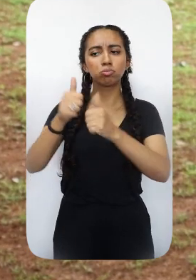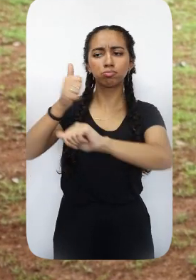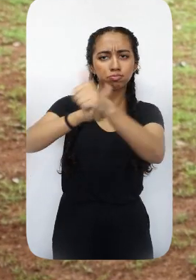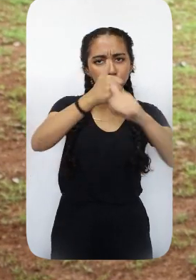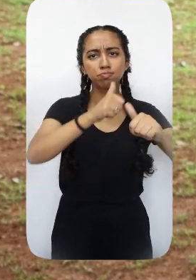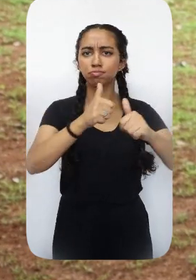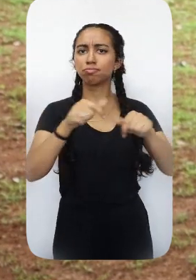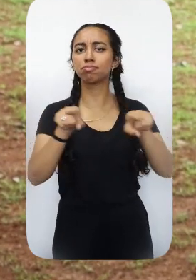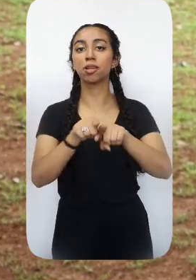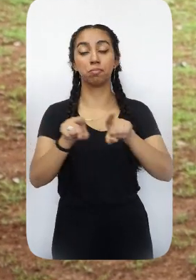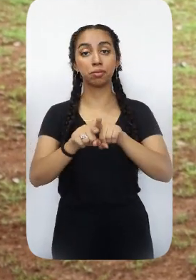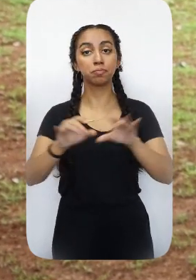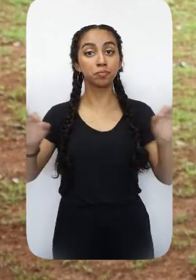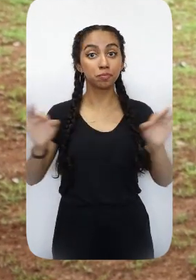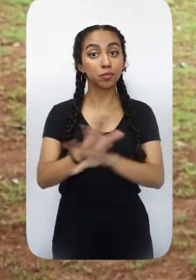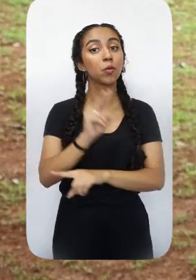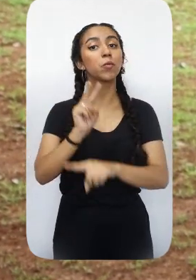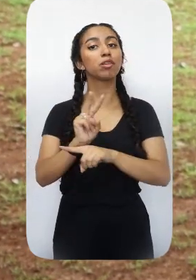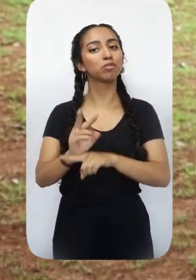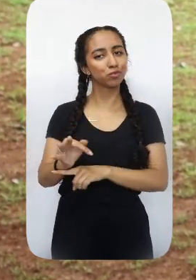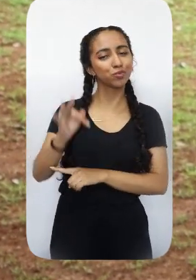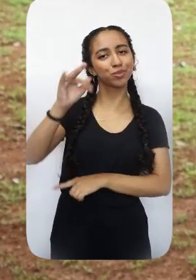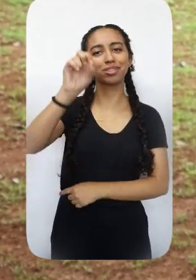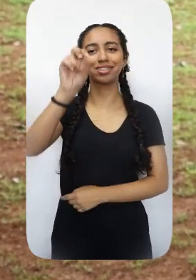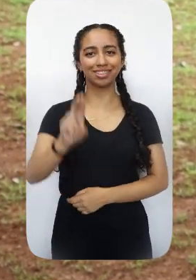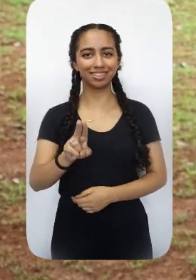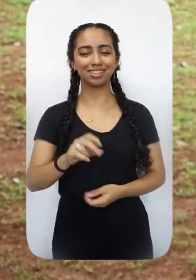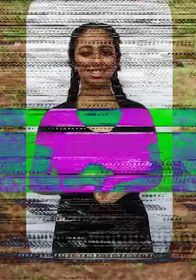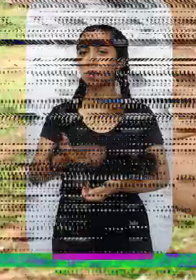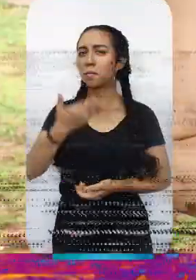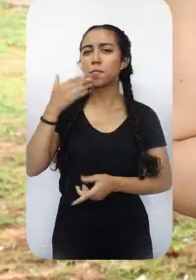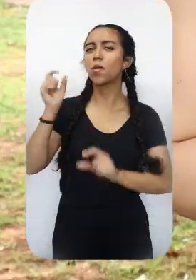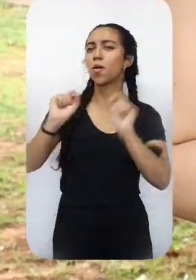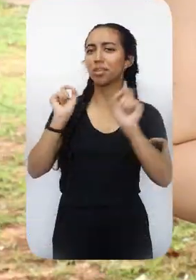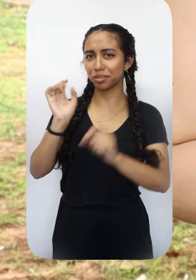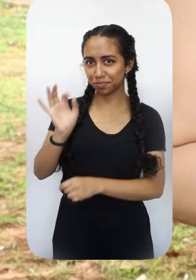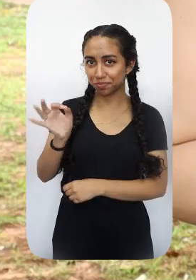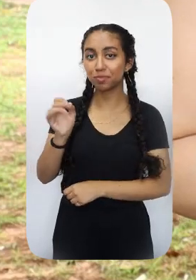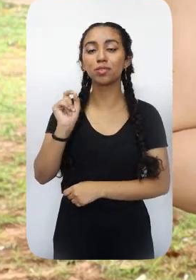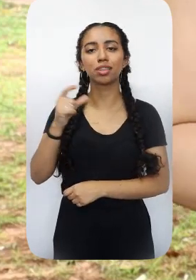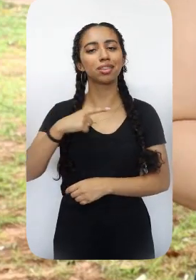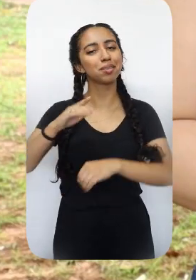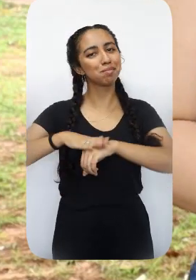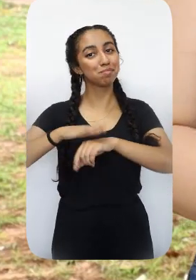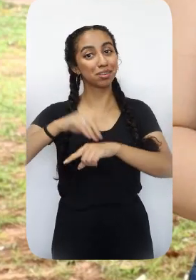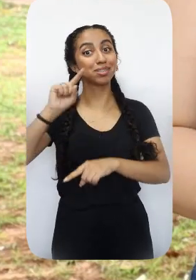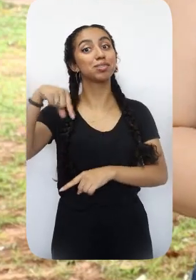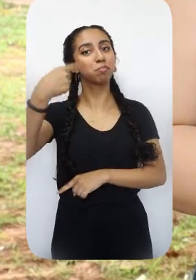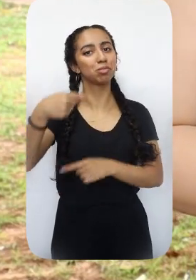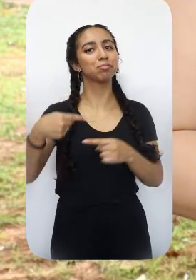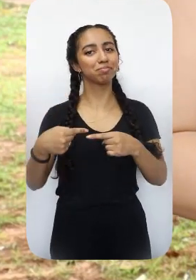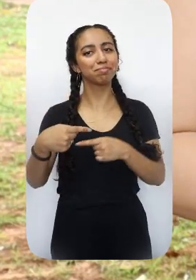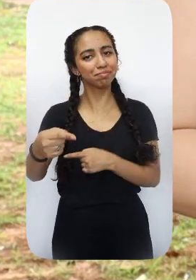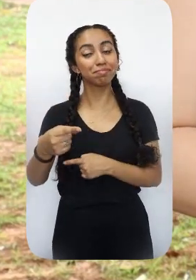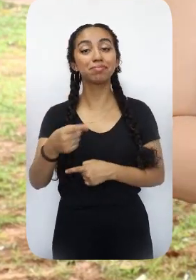escolares passaram por vistorias. Cuidando hoje do futuro da nossa Suzana. E sabe o que é o melhor, Dani? Que tem muito